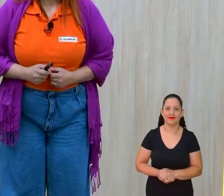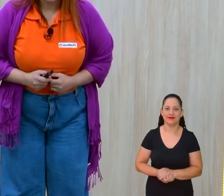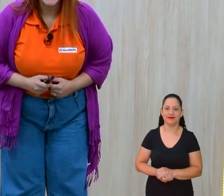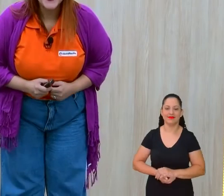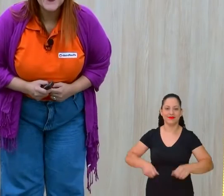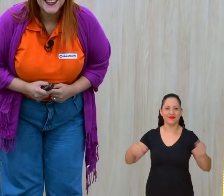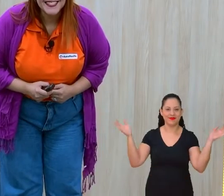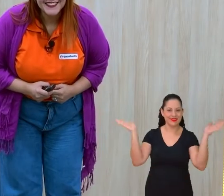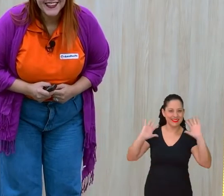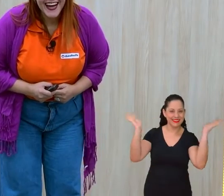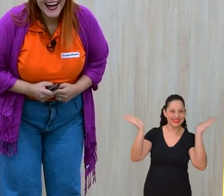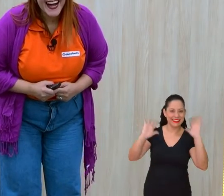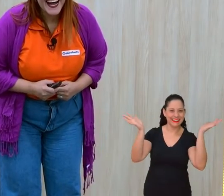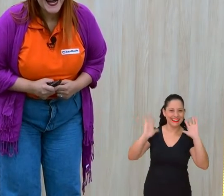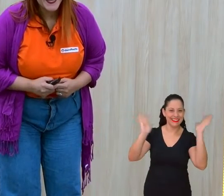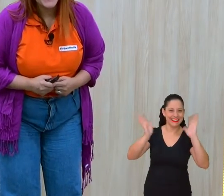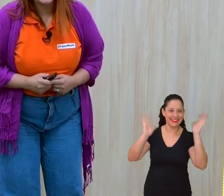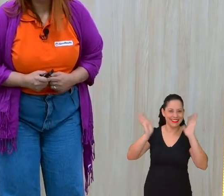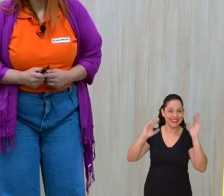E aí,